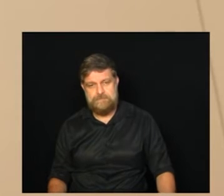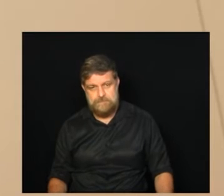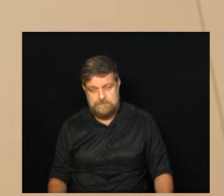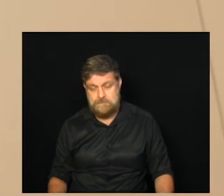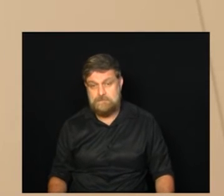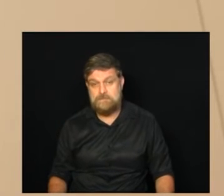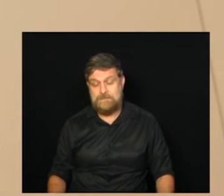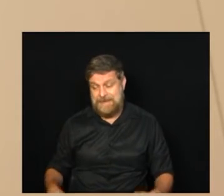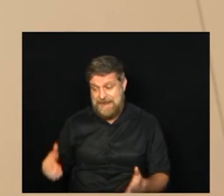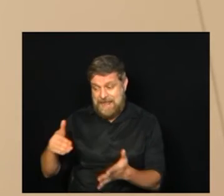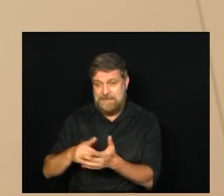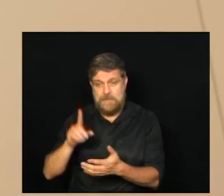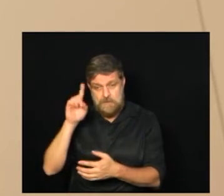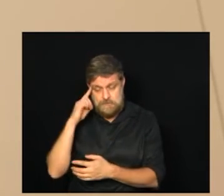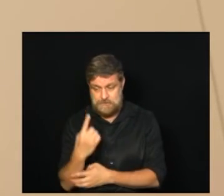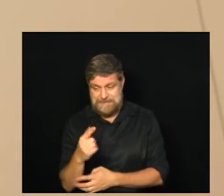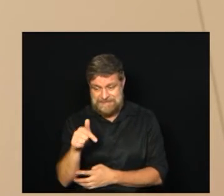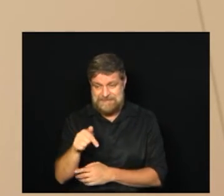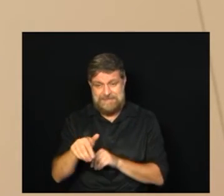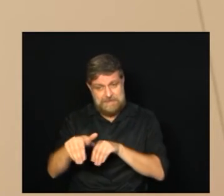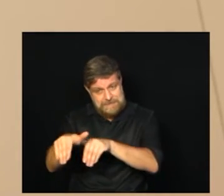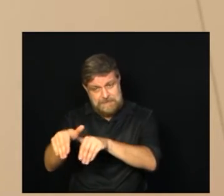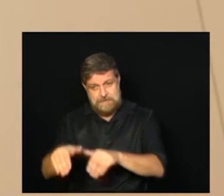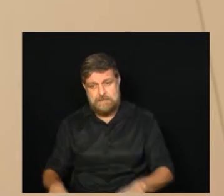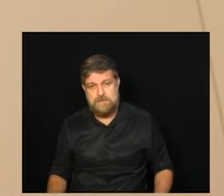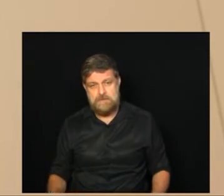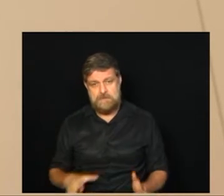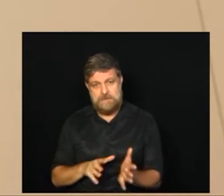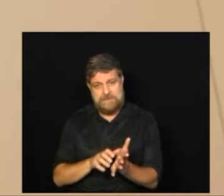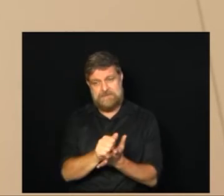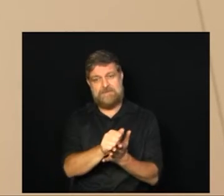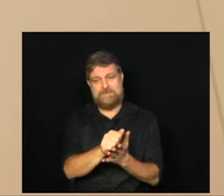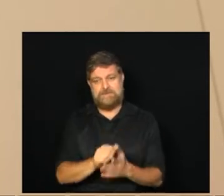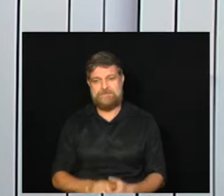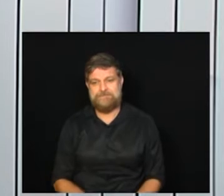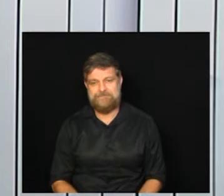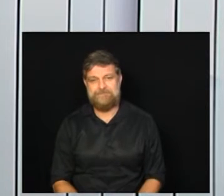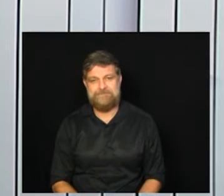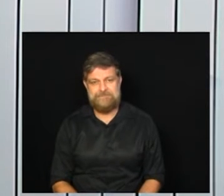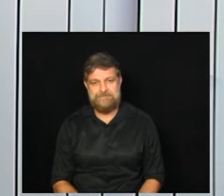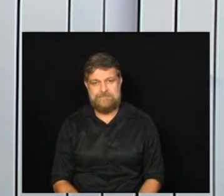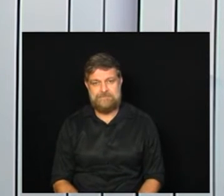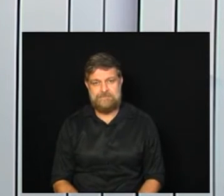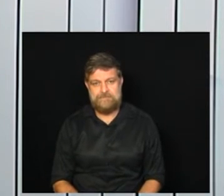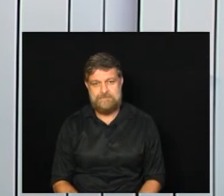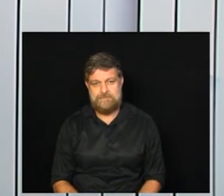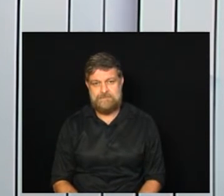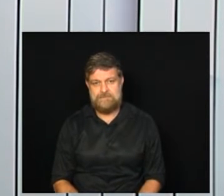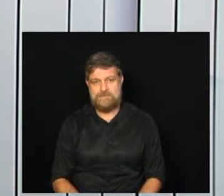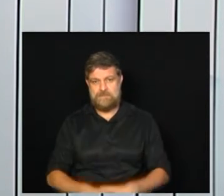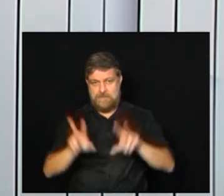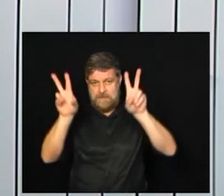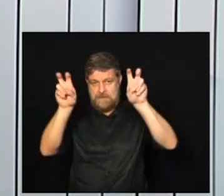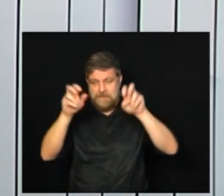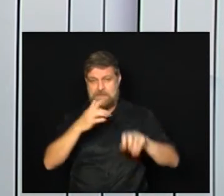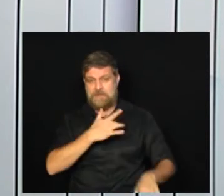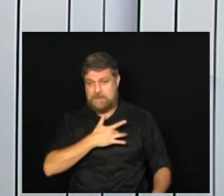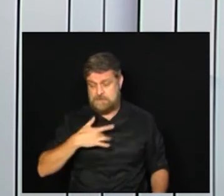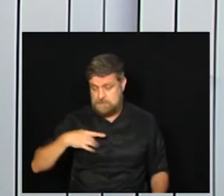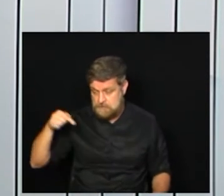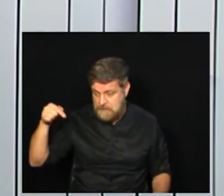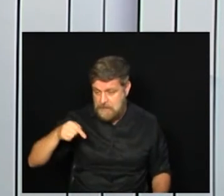estão em situação de vulnerabilidade. Então, confira este recado. O Lab Habitação,